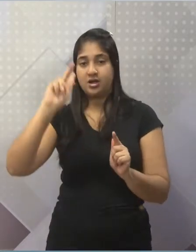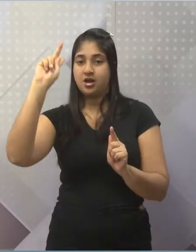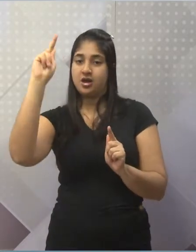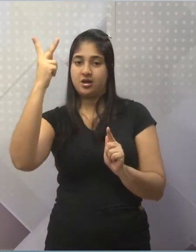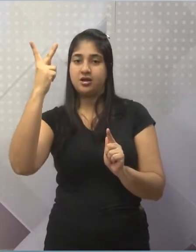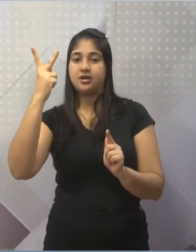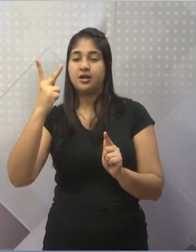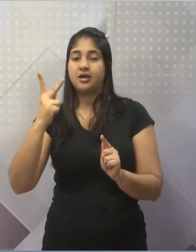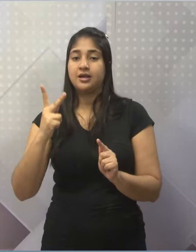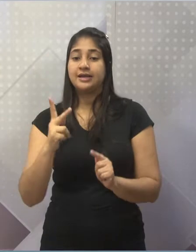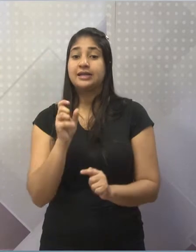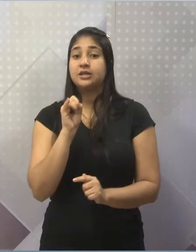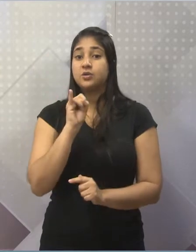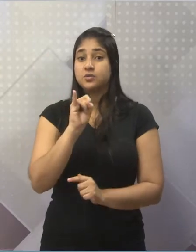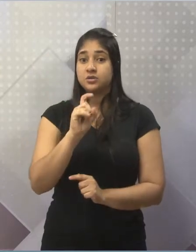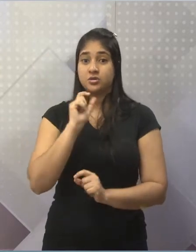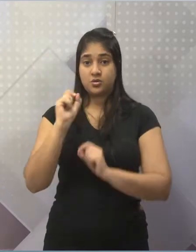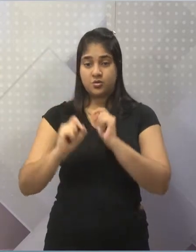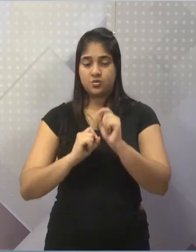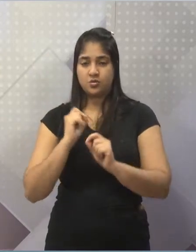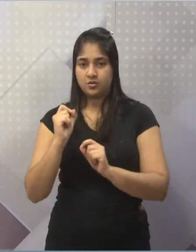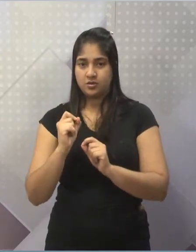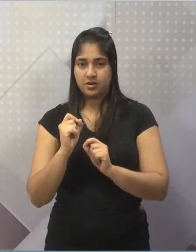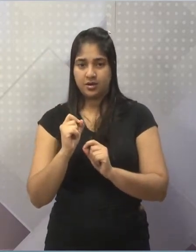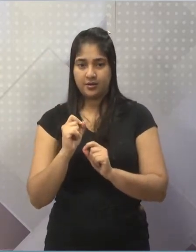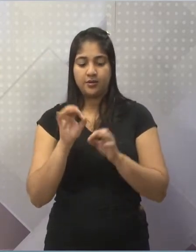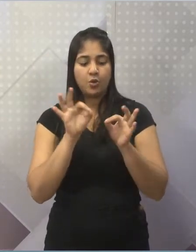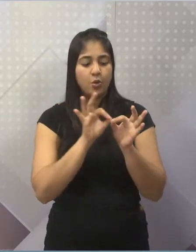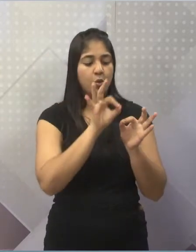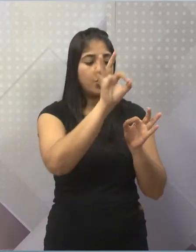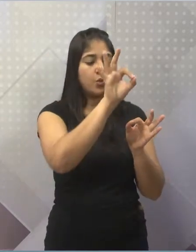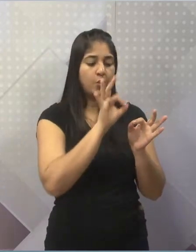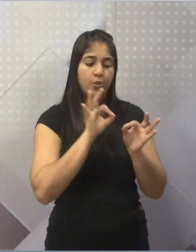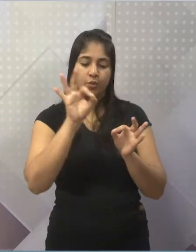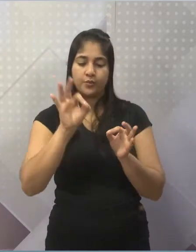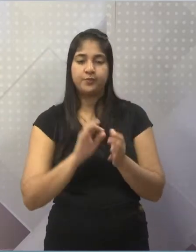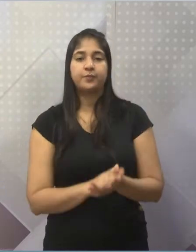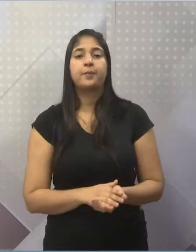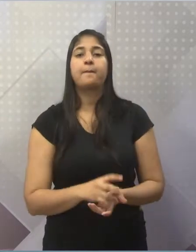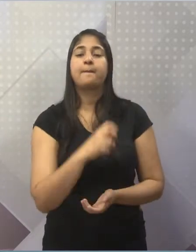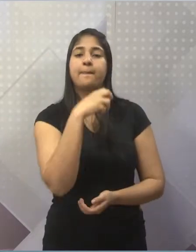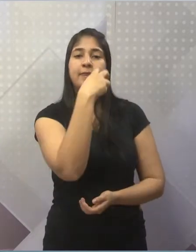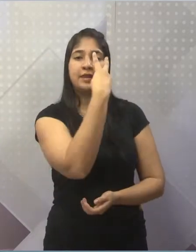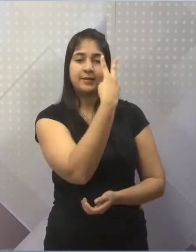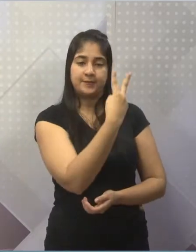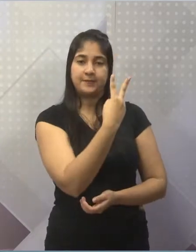H. Se eu dou a esse segmento as medidas de 2,